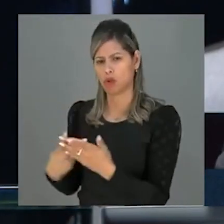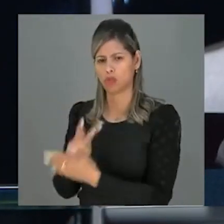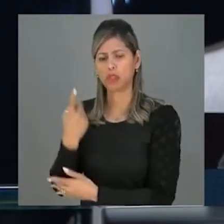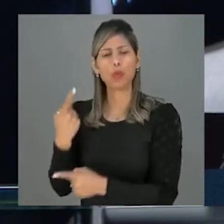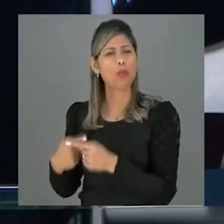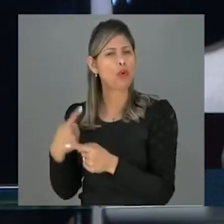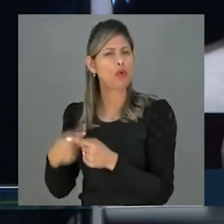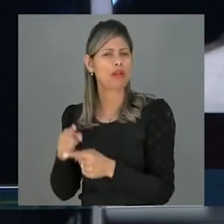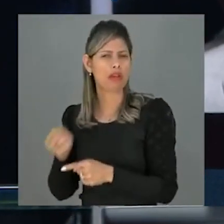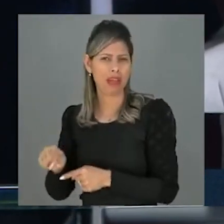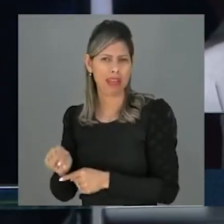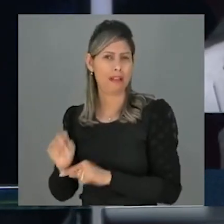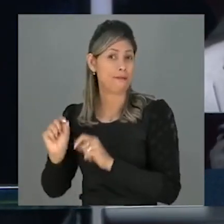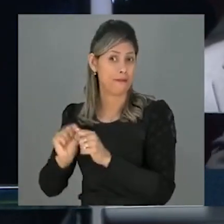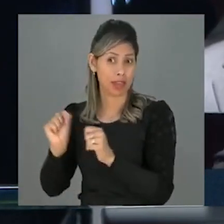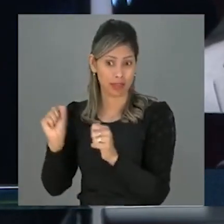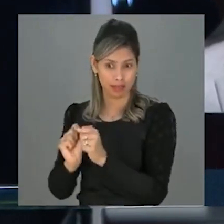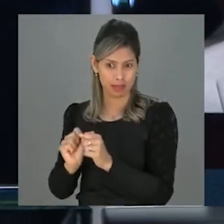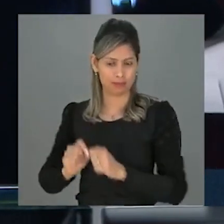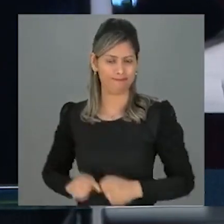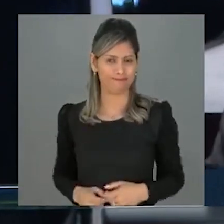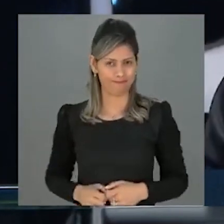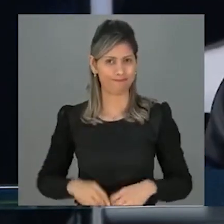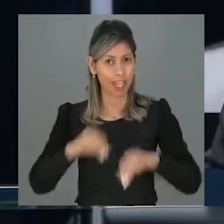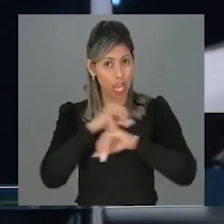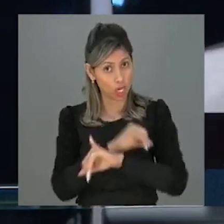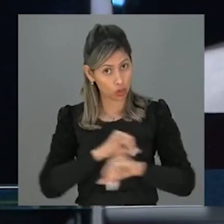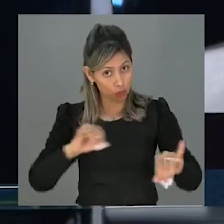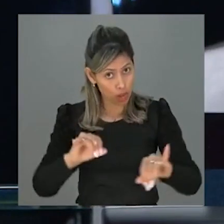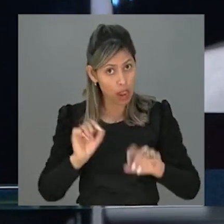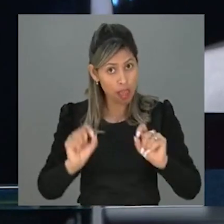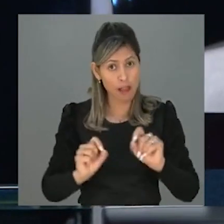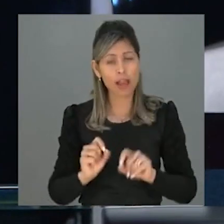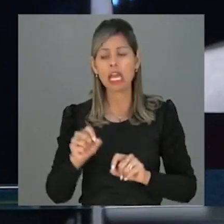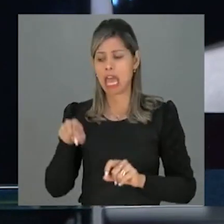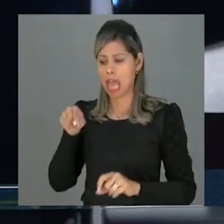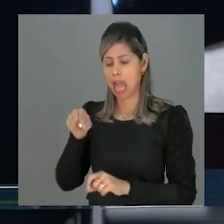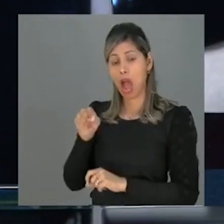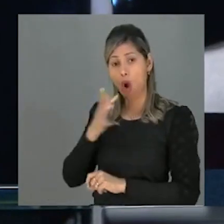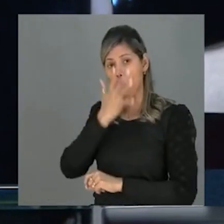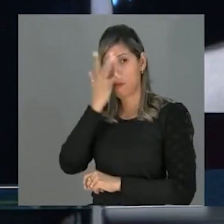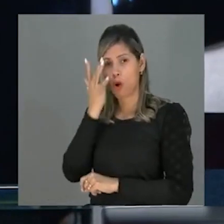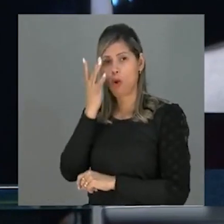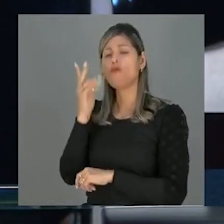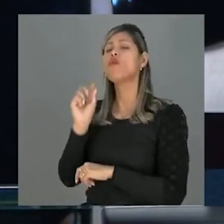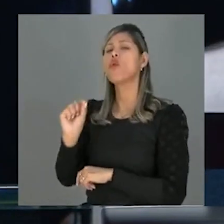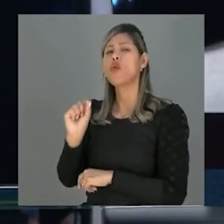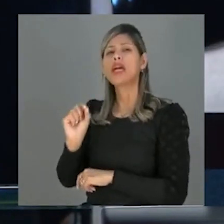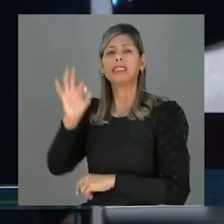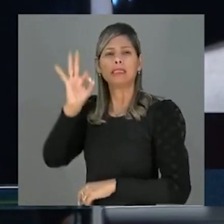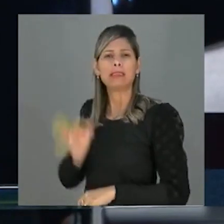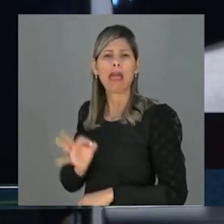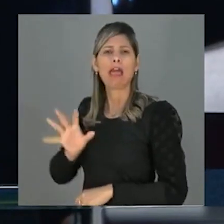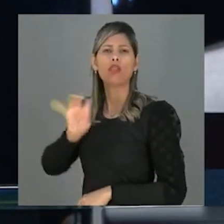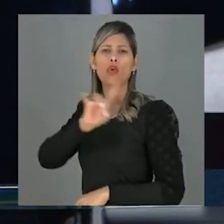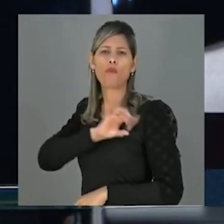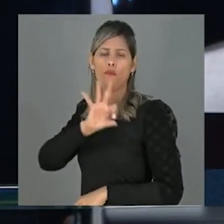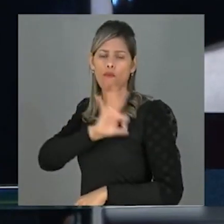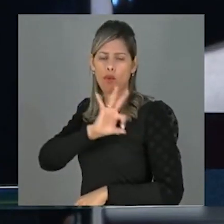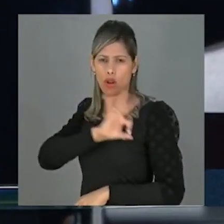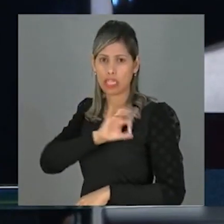as instituições brasileiras não se eximirão de investigar e punir exemplarmente todos os criminosos